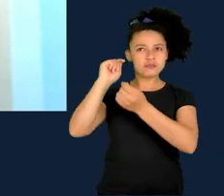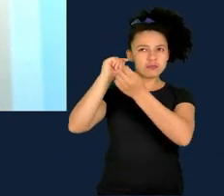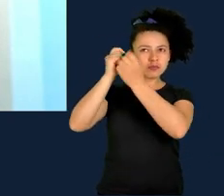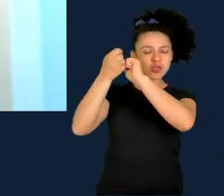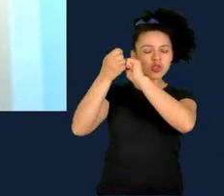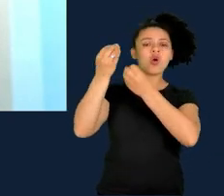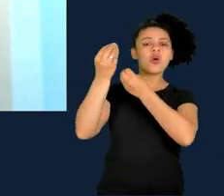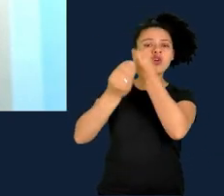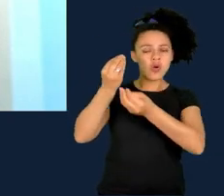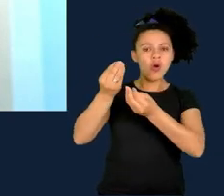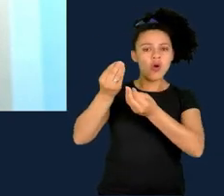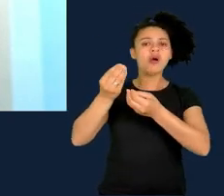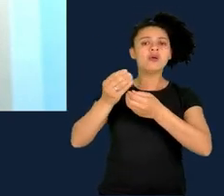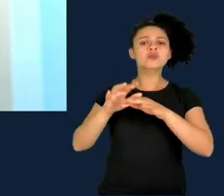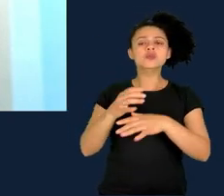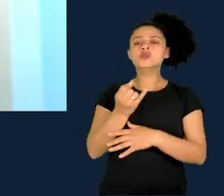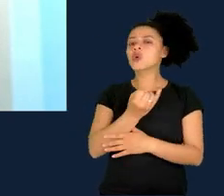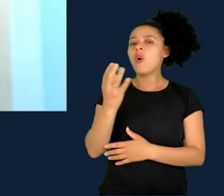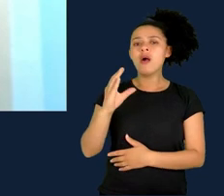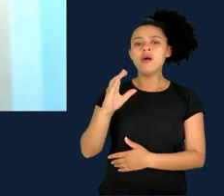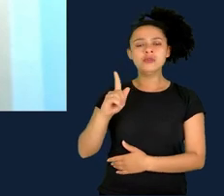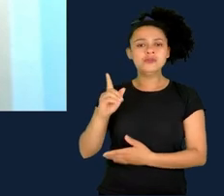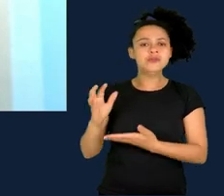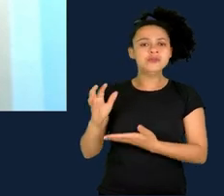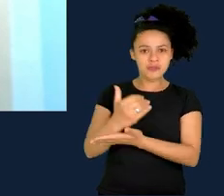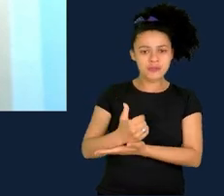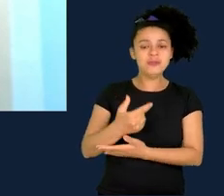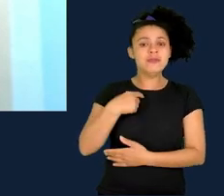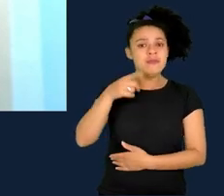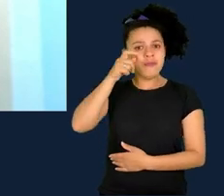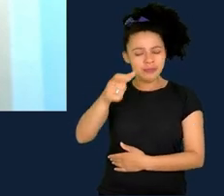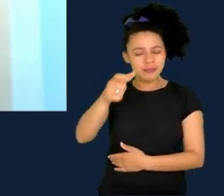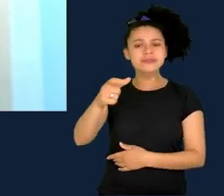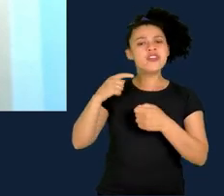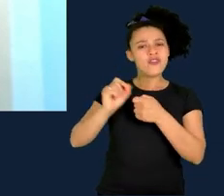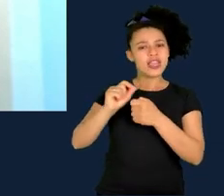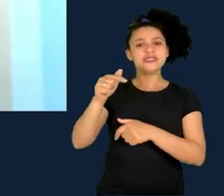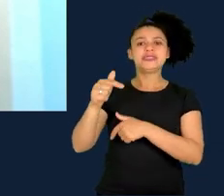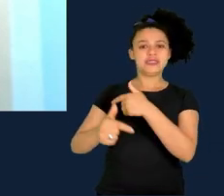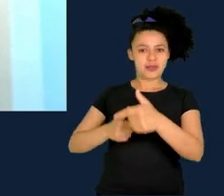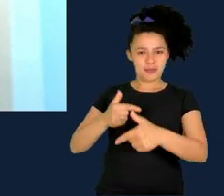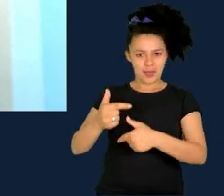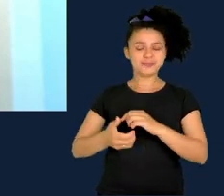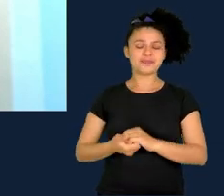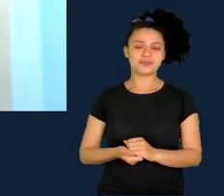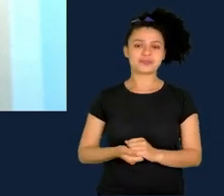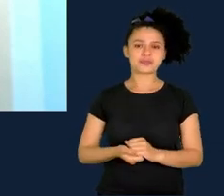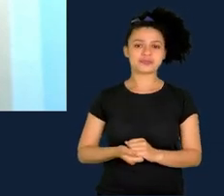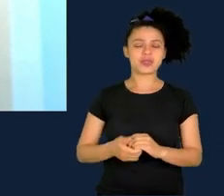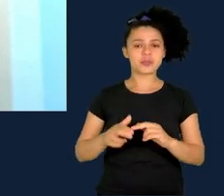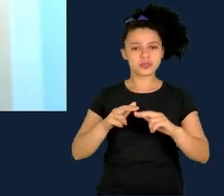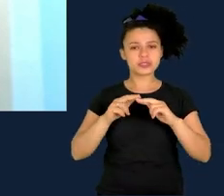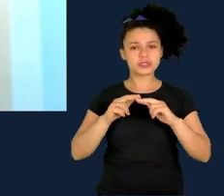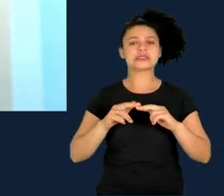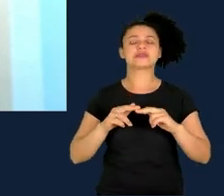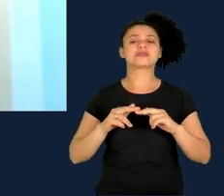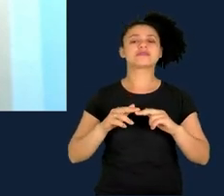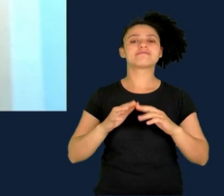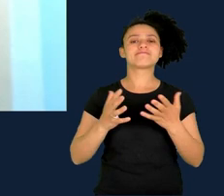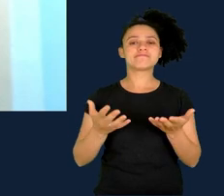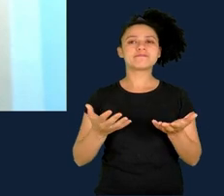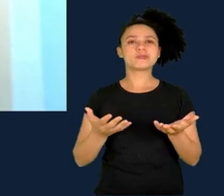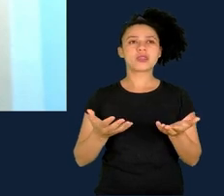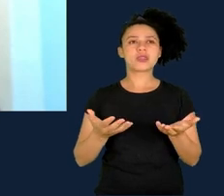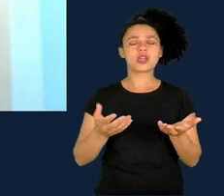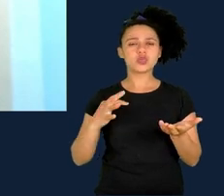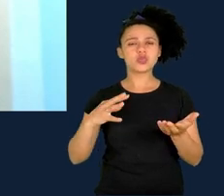né? Quais os dados nos interessa para fazer esse trabalho, né? Então, acho que